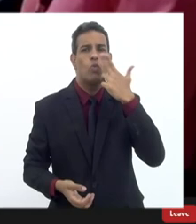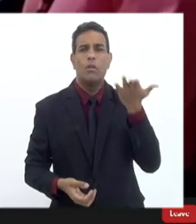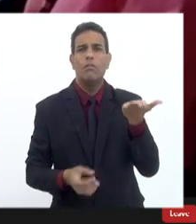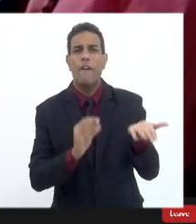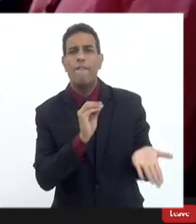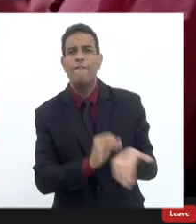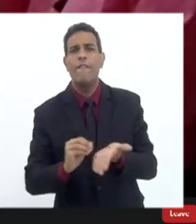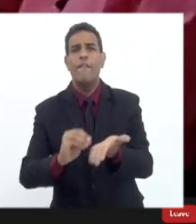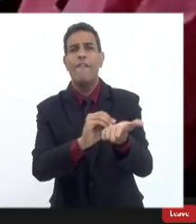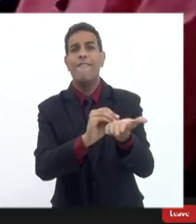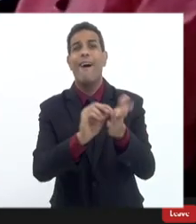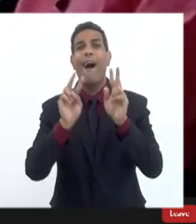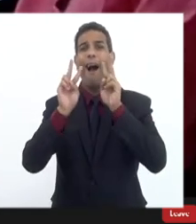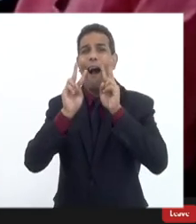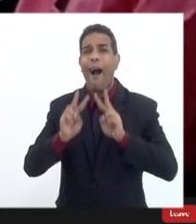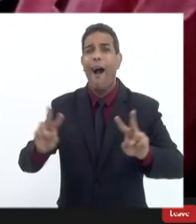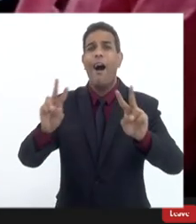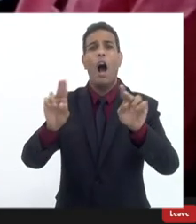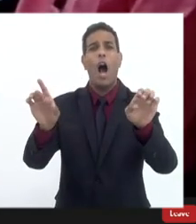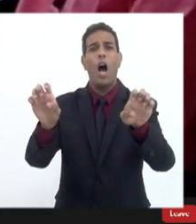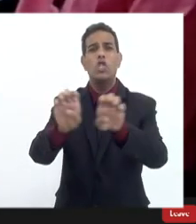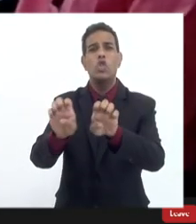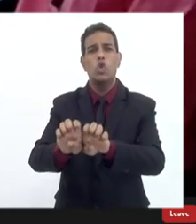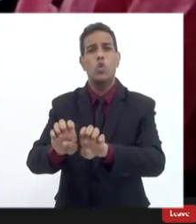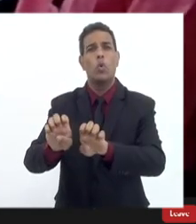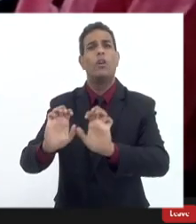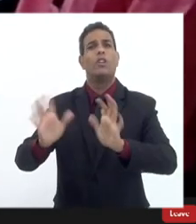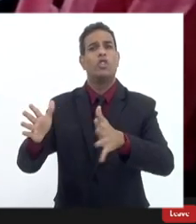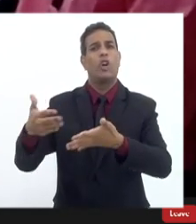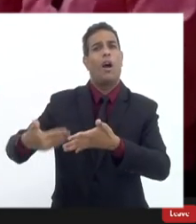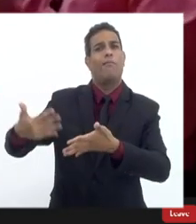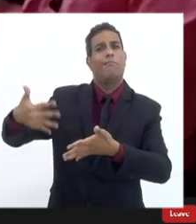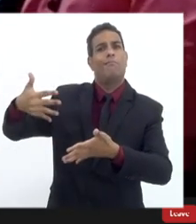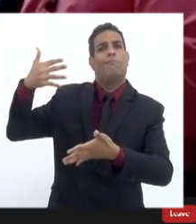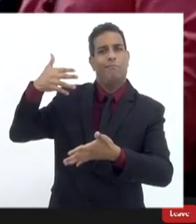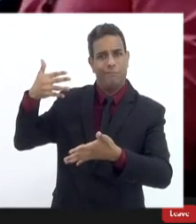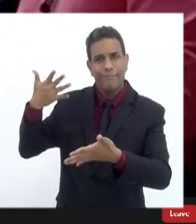uma questão estrutural, que vai de agora, na verdade,